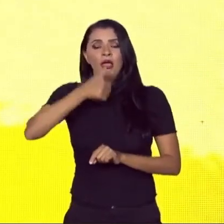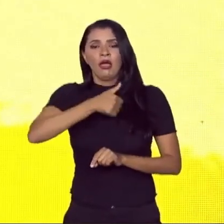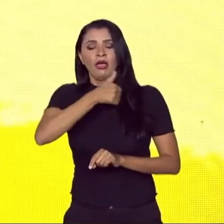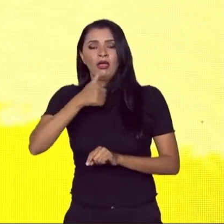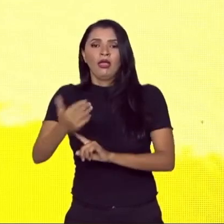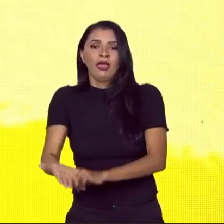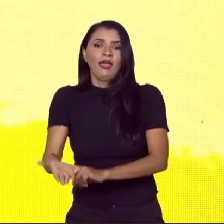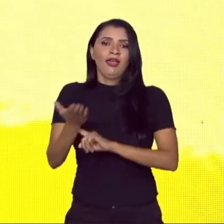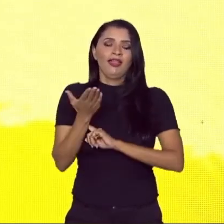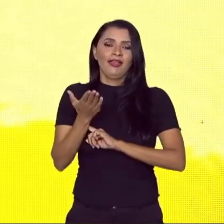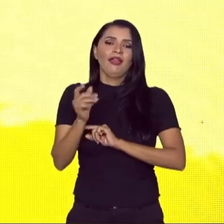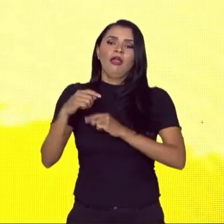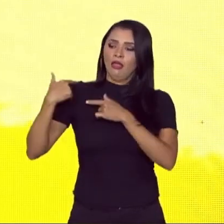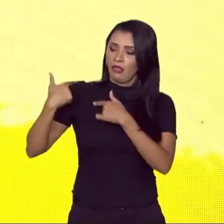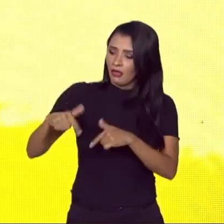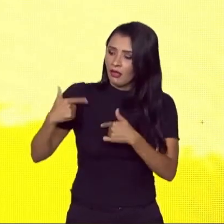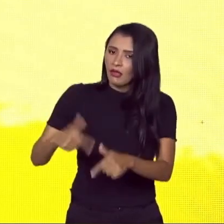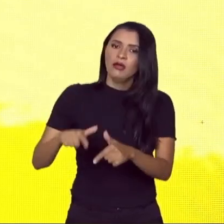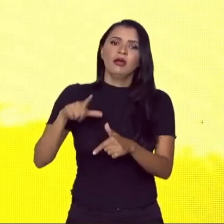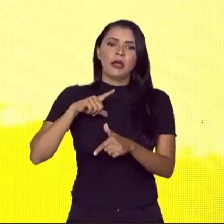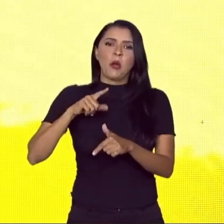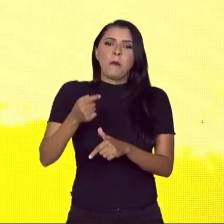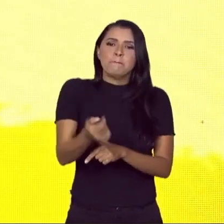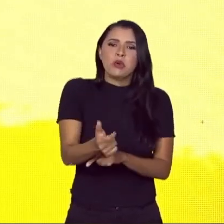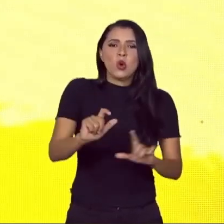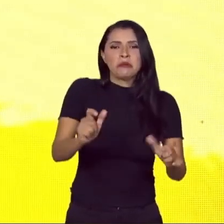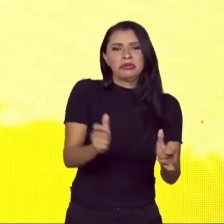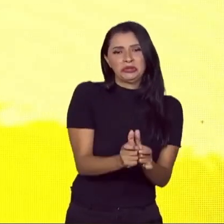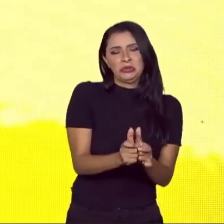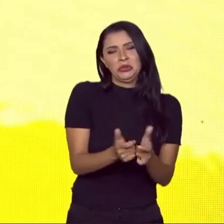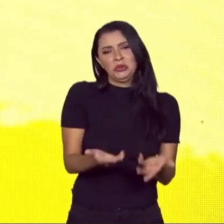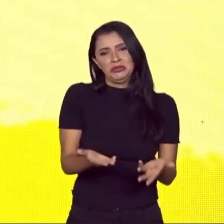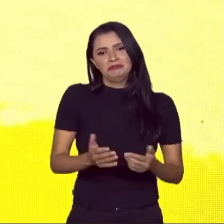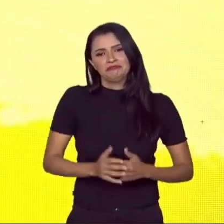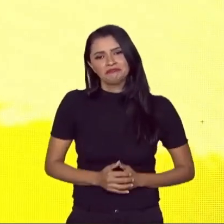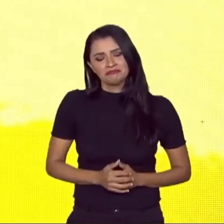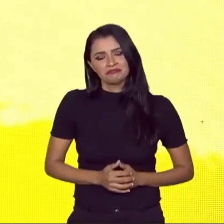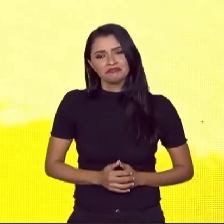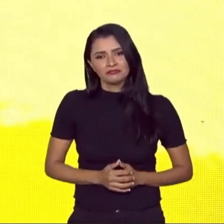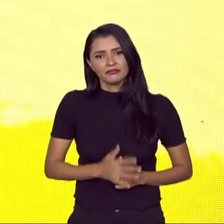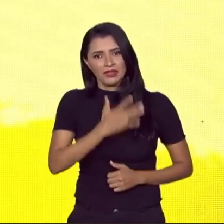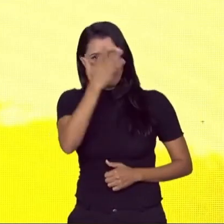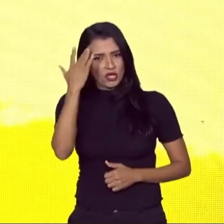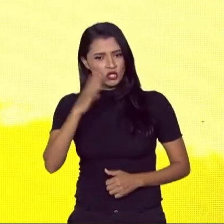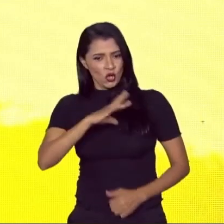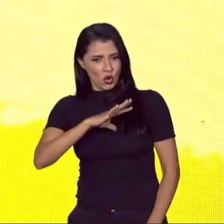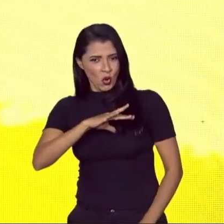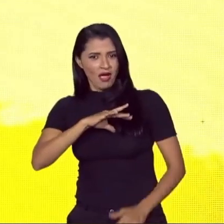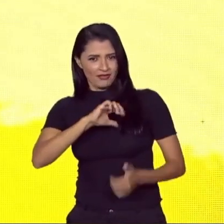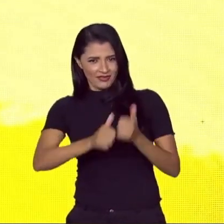sacrifício de trabalhar com menos gente. Quem é corintiano